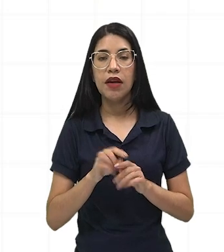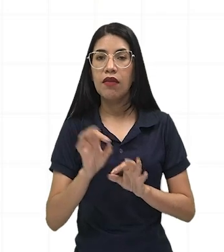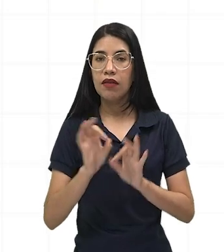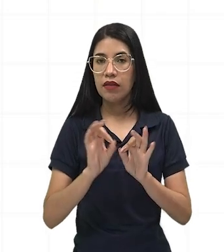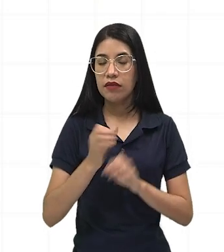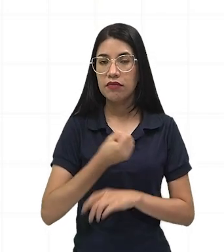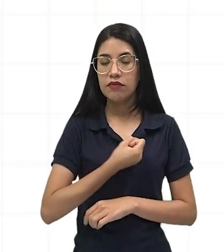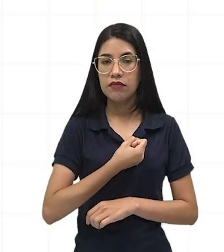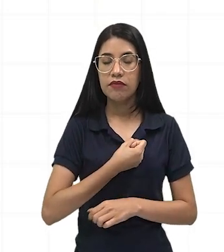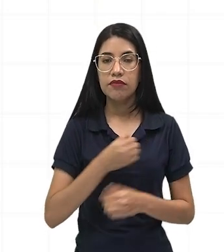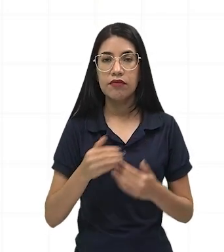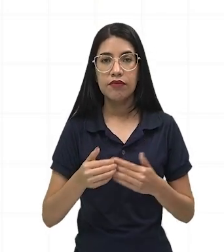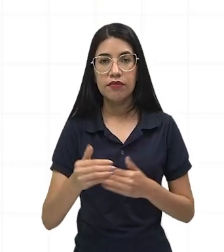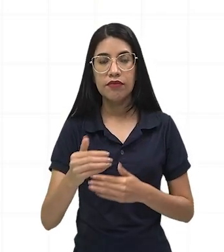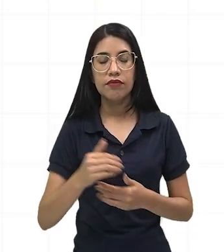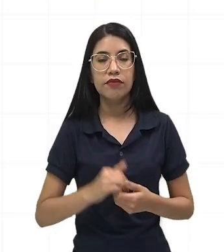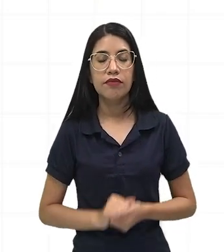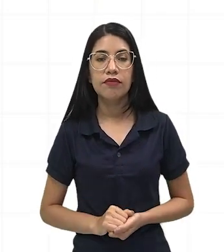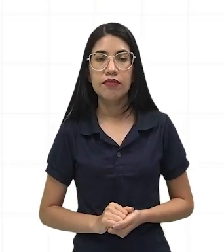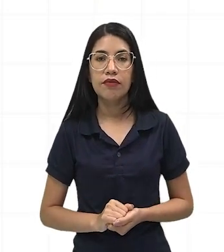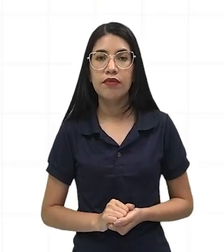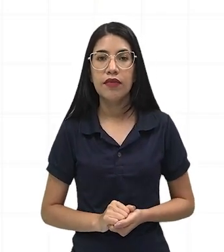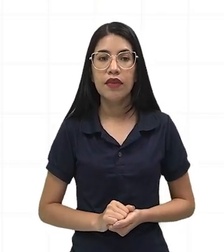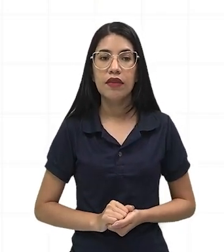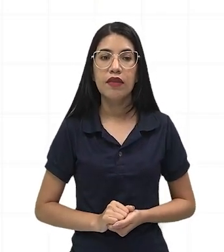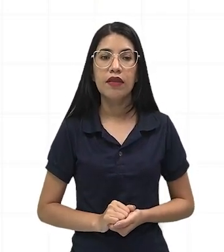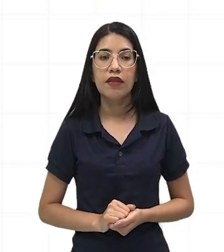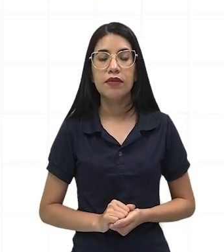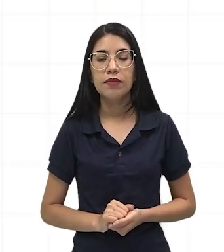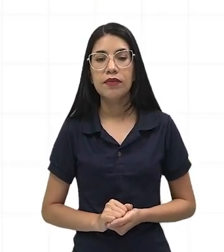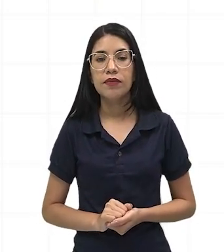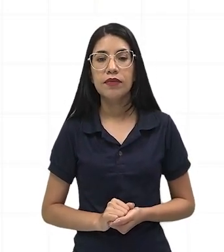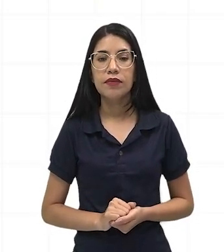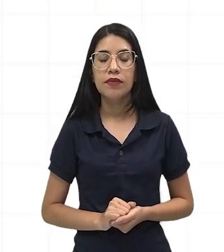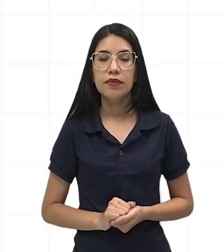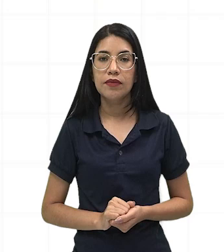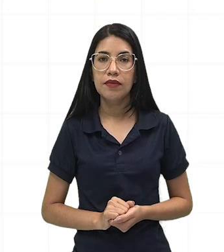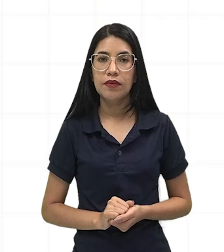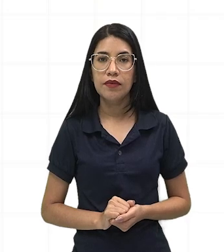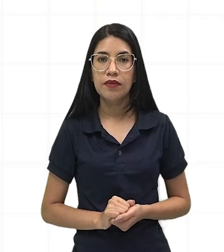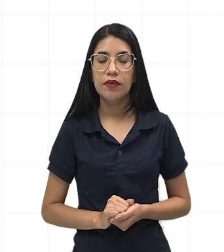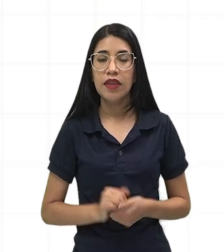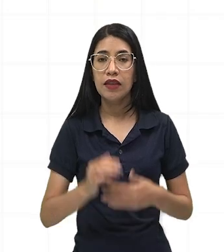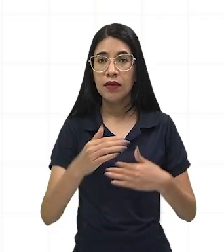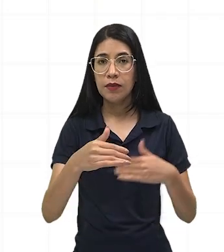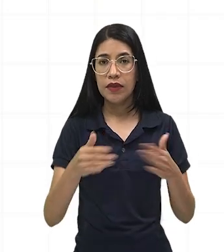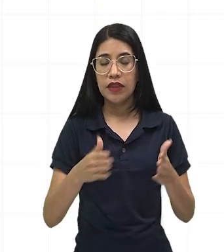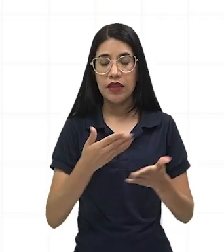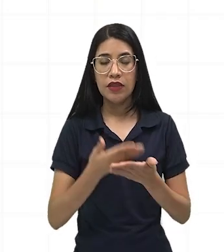né, a nossa revisão. Olha o que é que nós temos agora. Em uma sala de